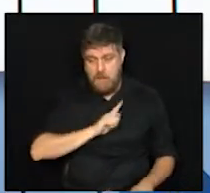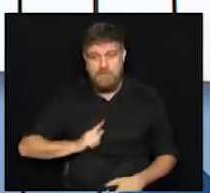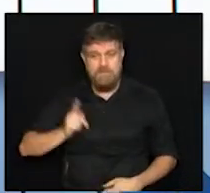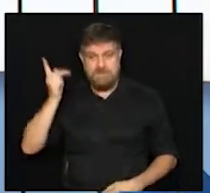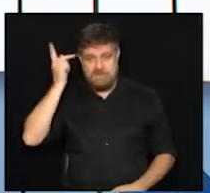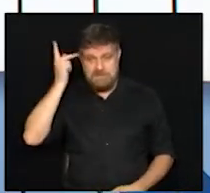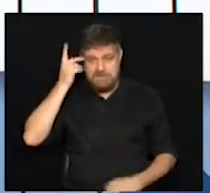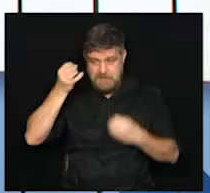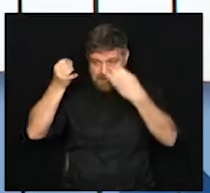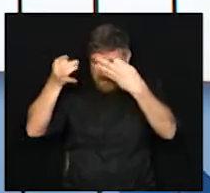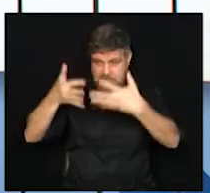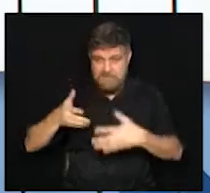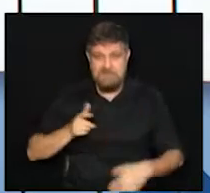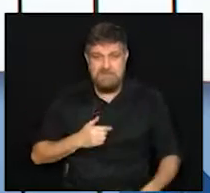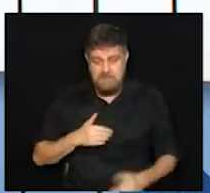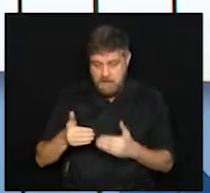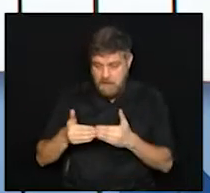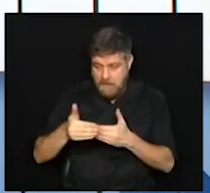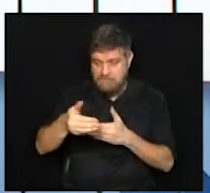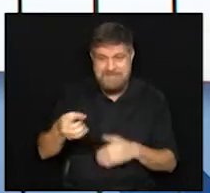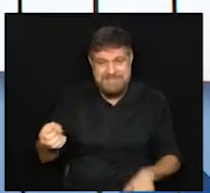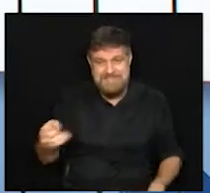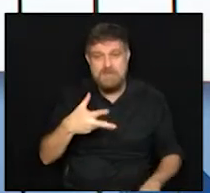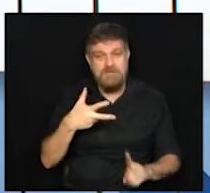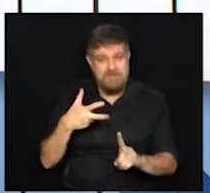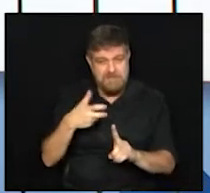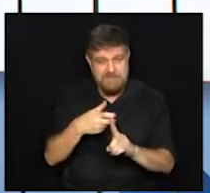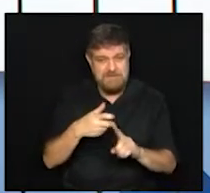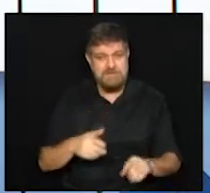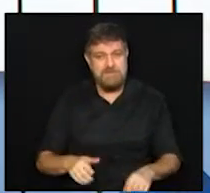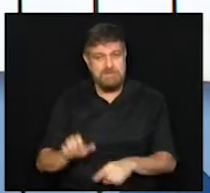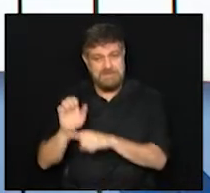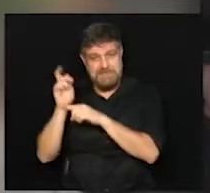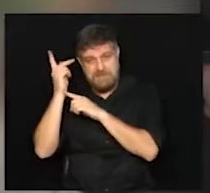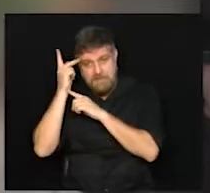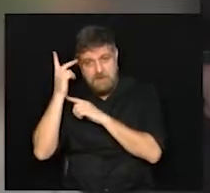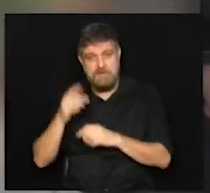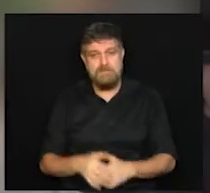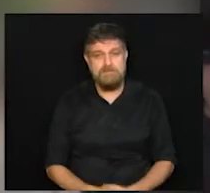Paulo falou dessa nova fase da vacinação no estado.